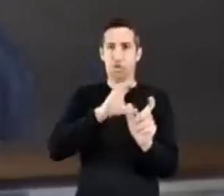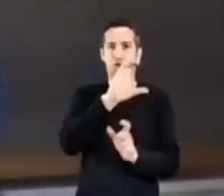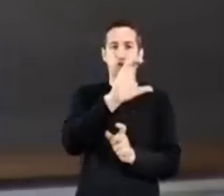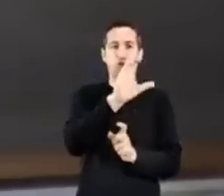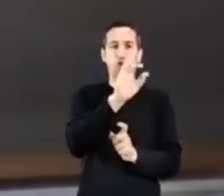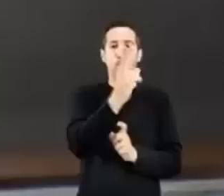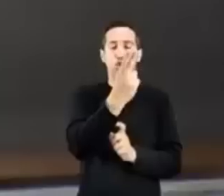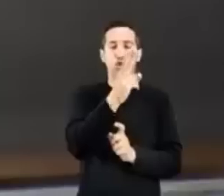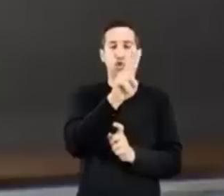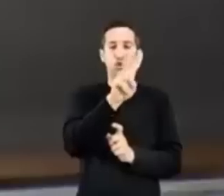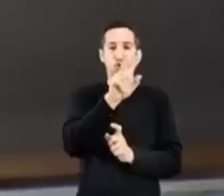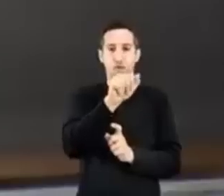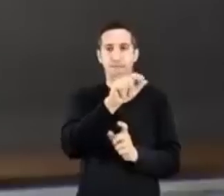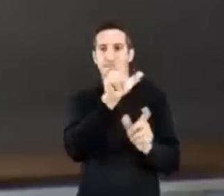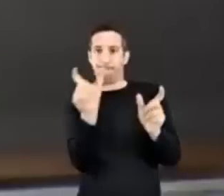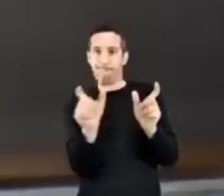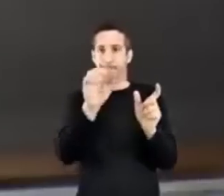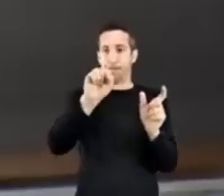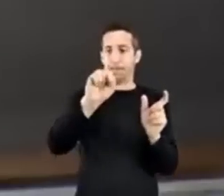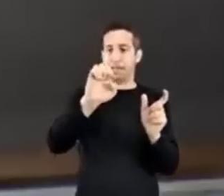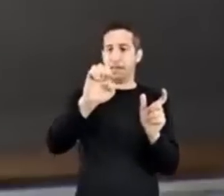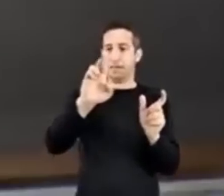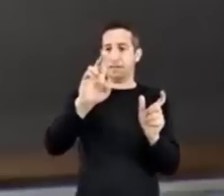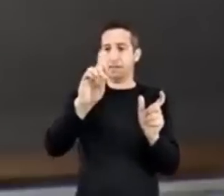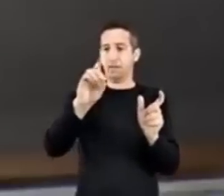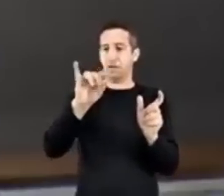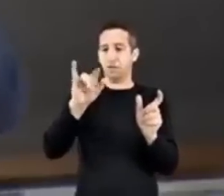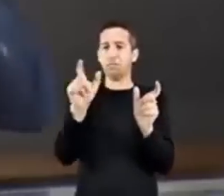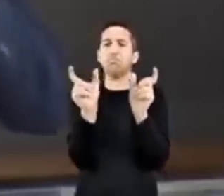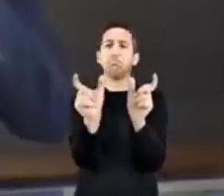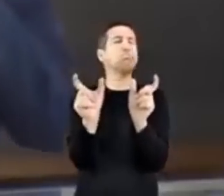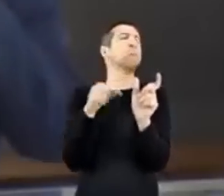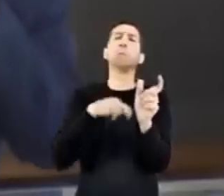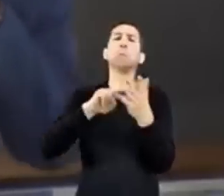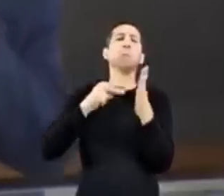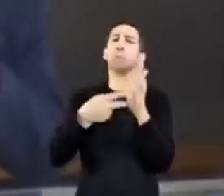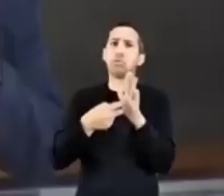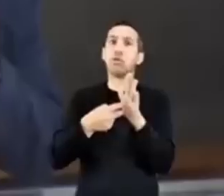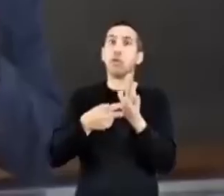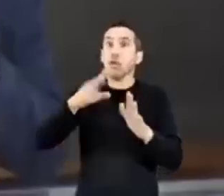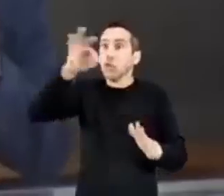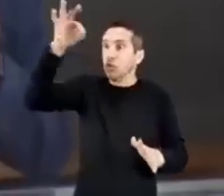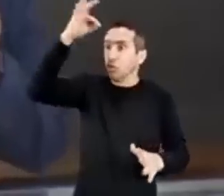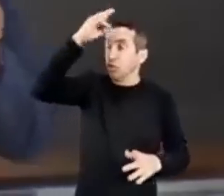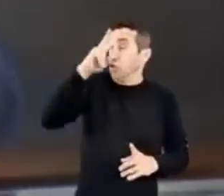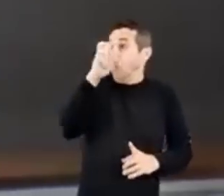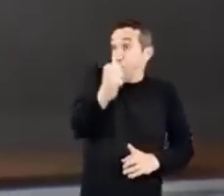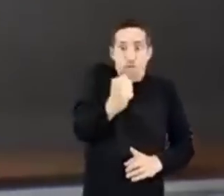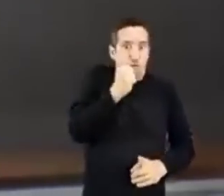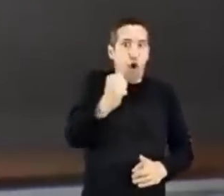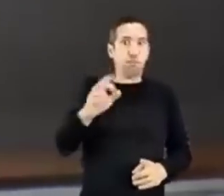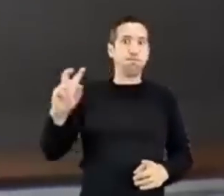ilustrativa bíblica que diz que Deus vai derramar um poder do Espírito Santo tão grande como se fosse uma chuva